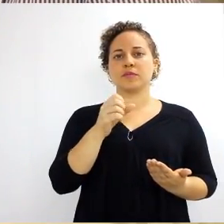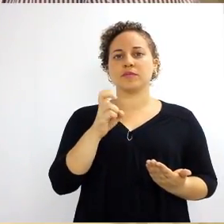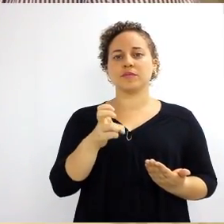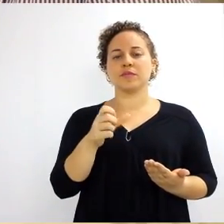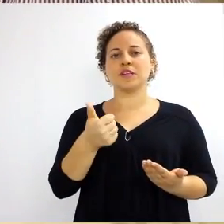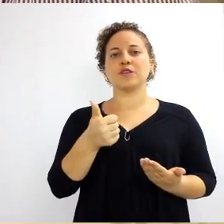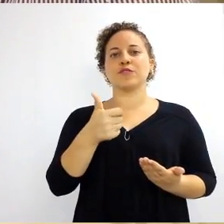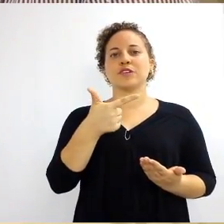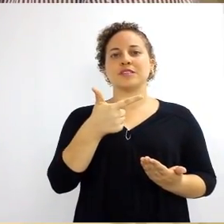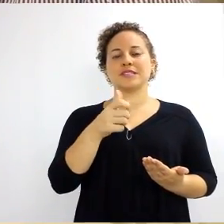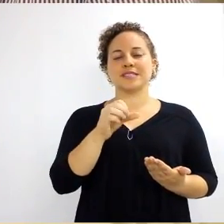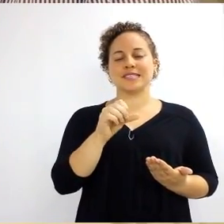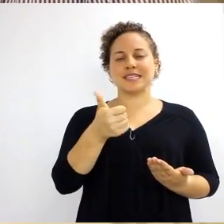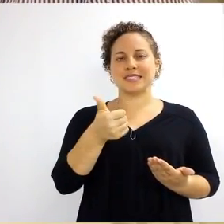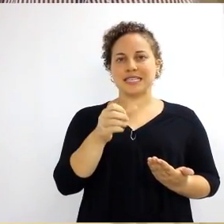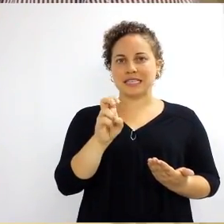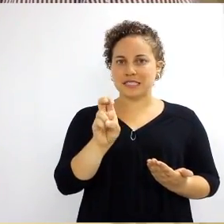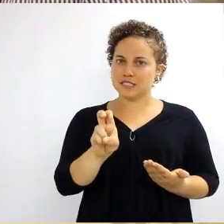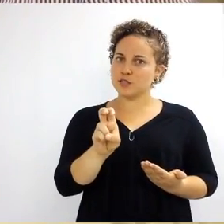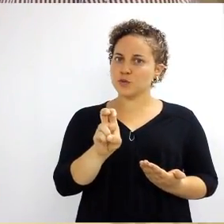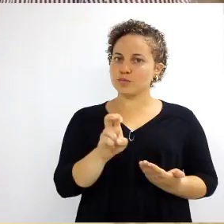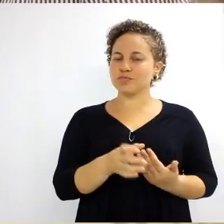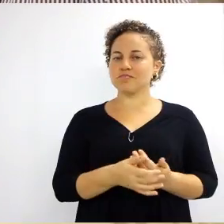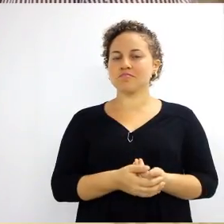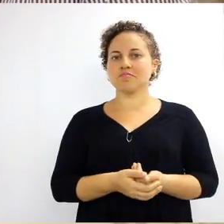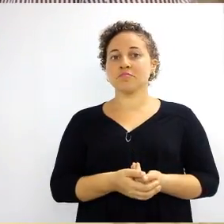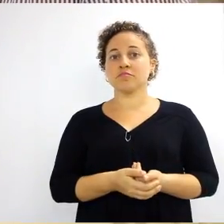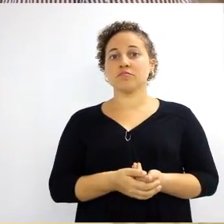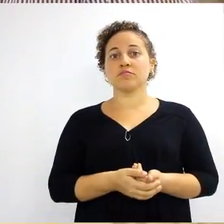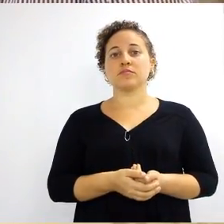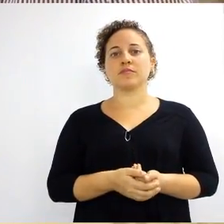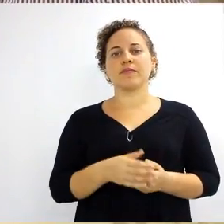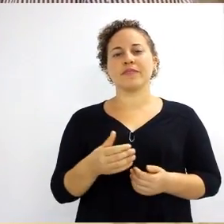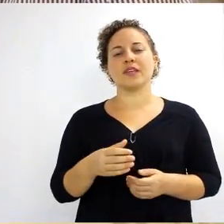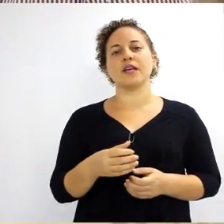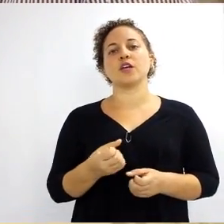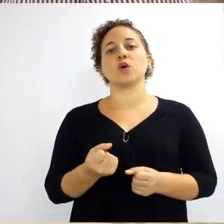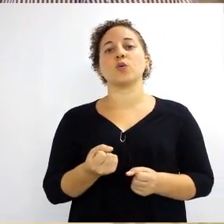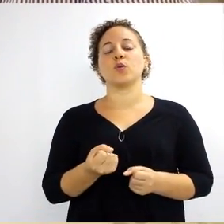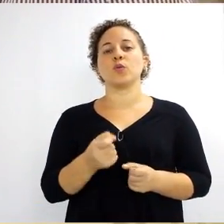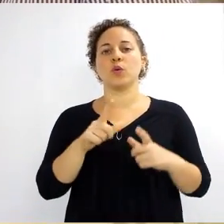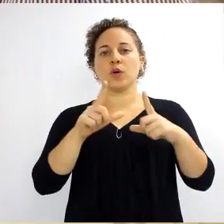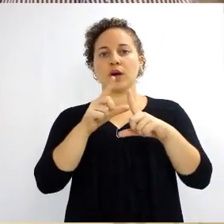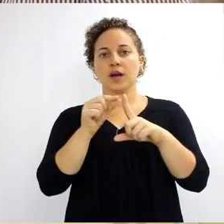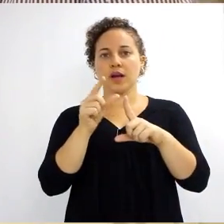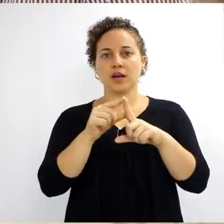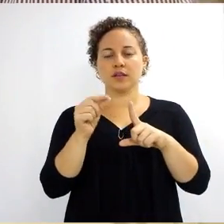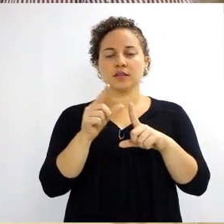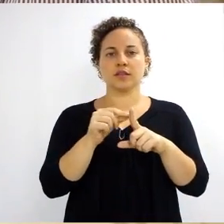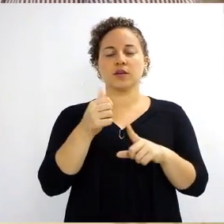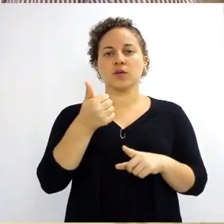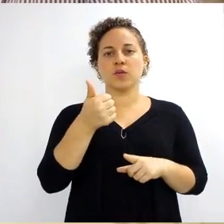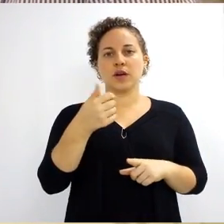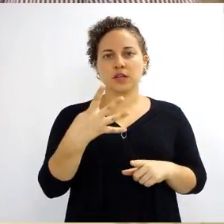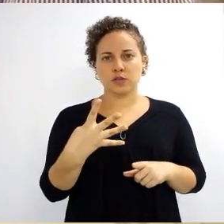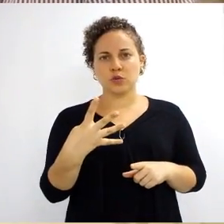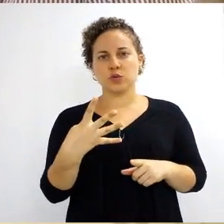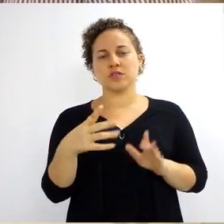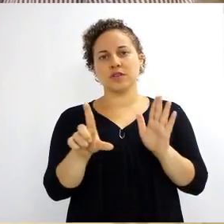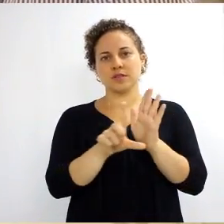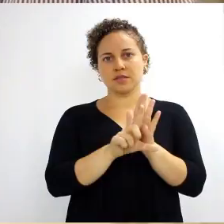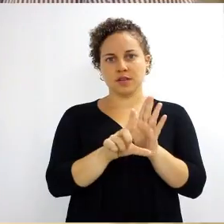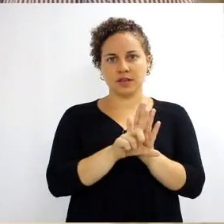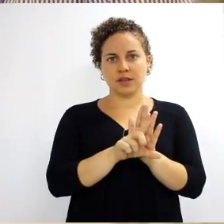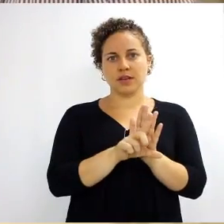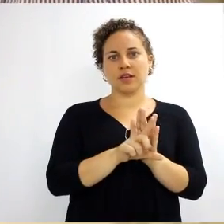26 de 11 de 1965. Então, no artigo 14 dessa lei, ela fala da remuneração